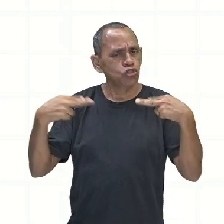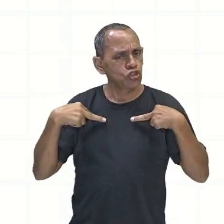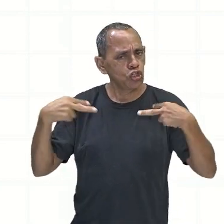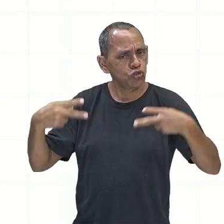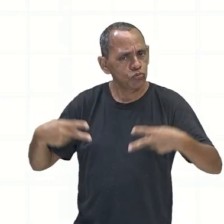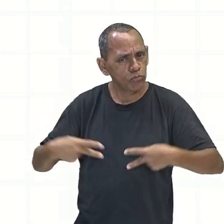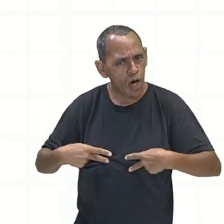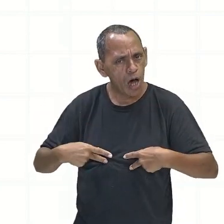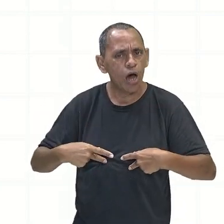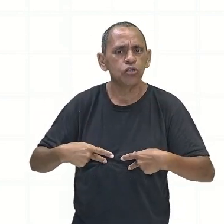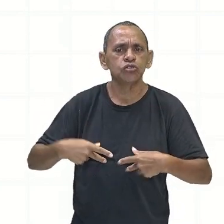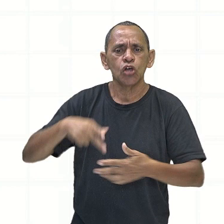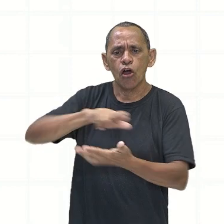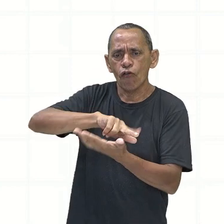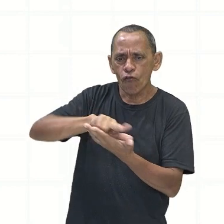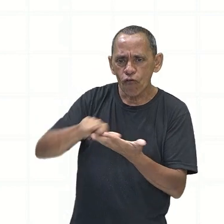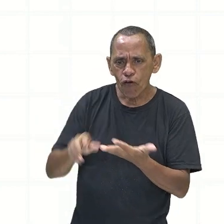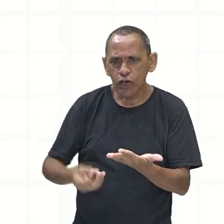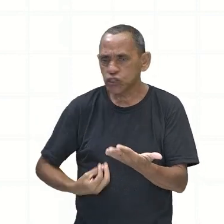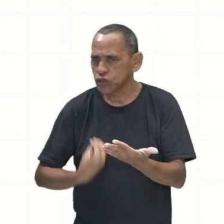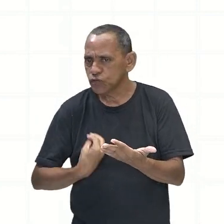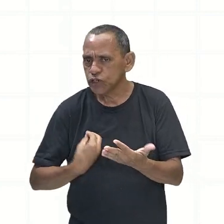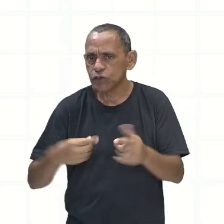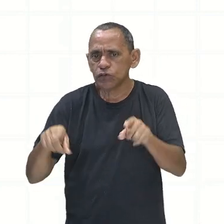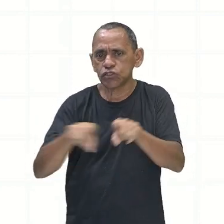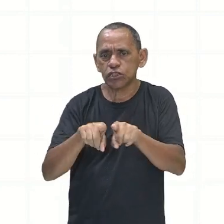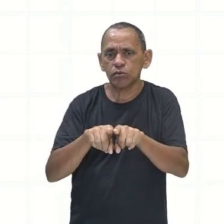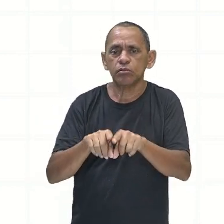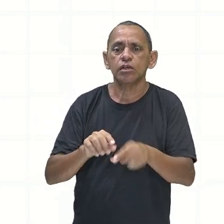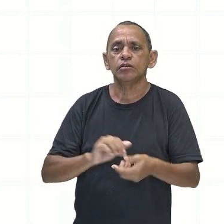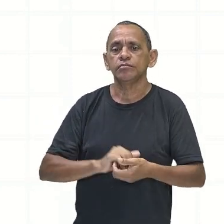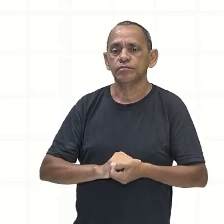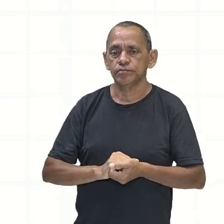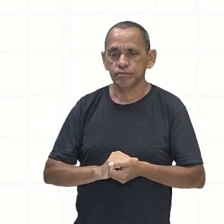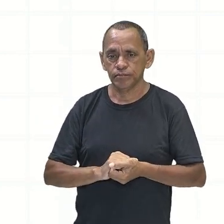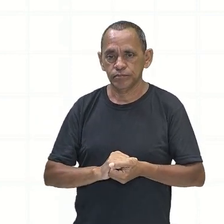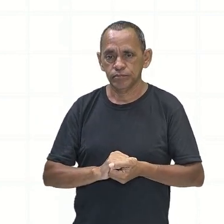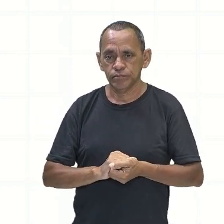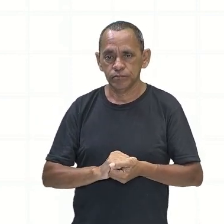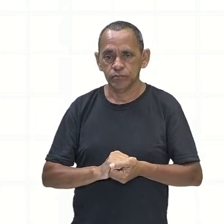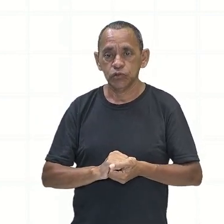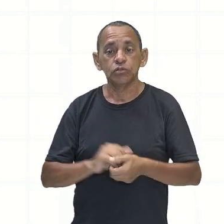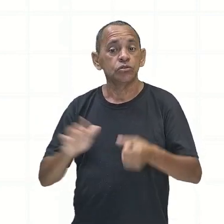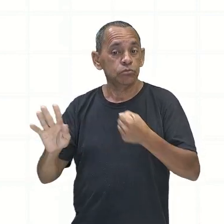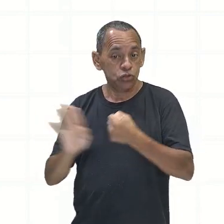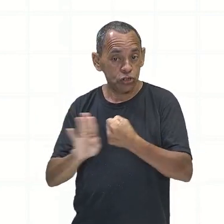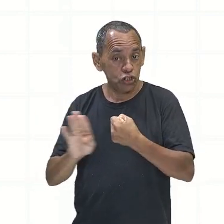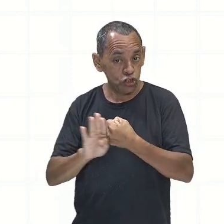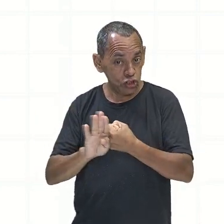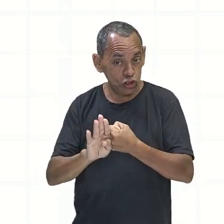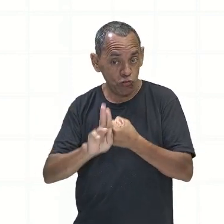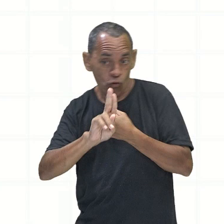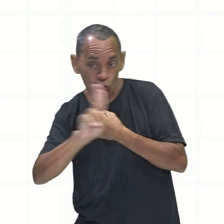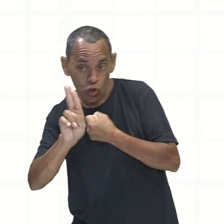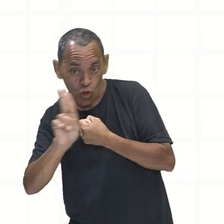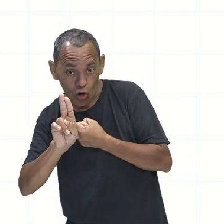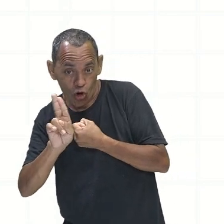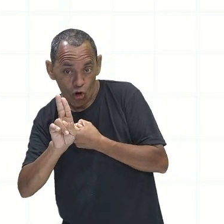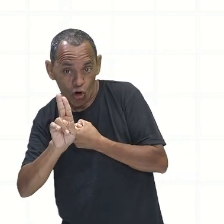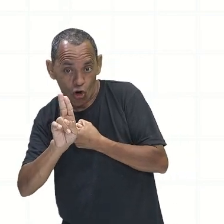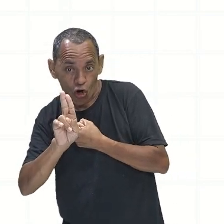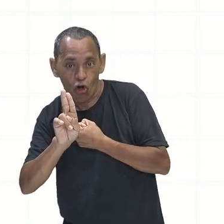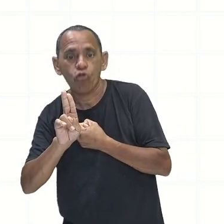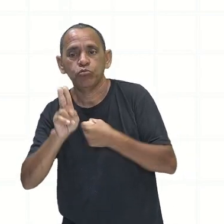os animais, os insetos, e assim sucessivamente. Então, os substantivos, ele vai nomear, ele vai dar um